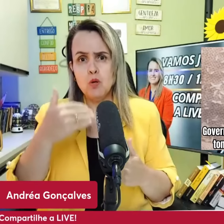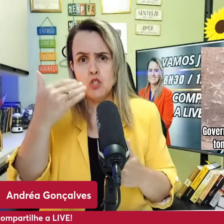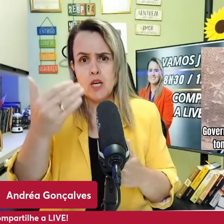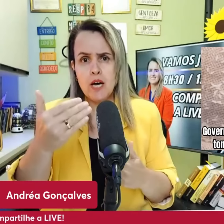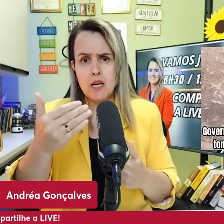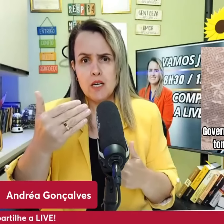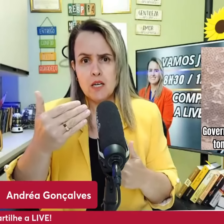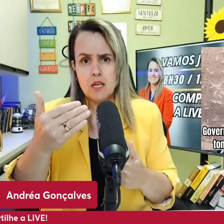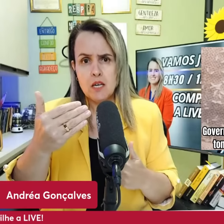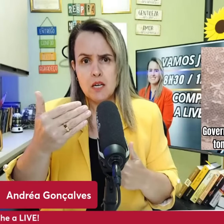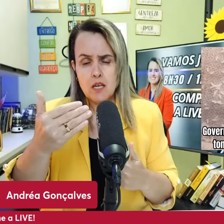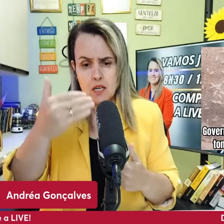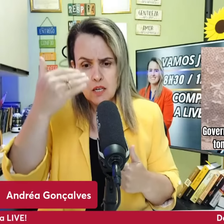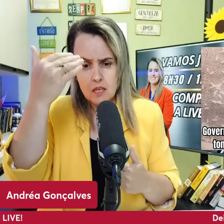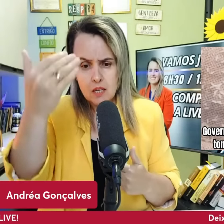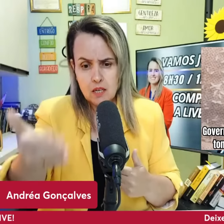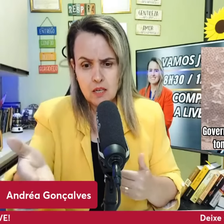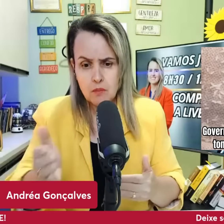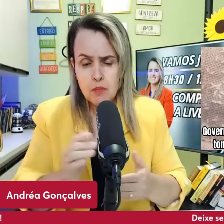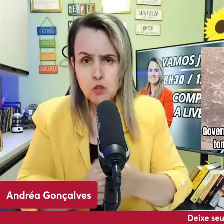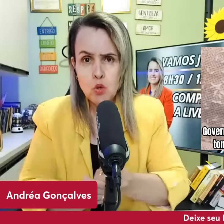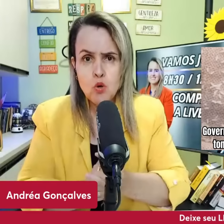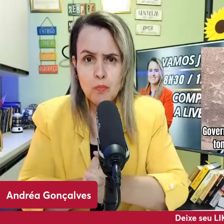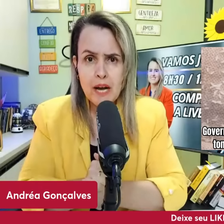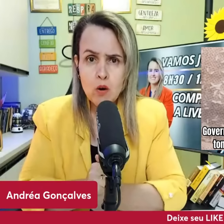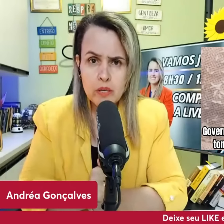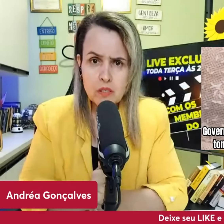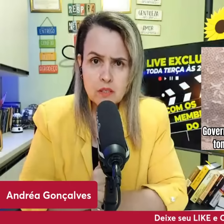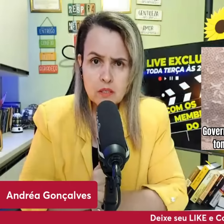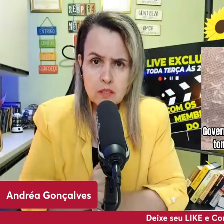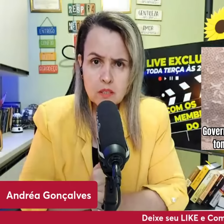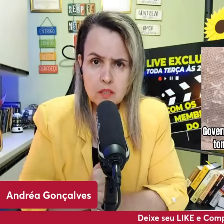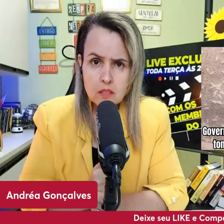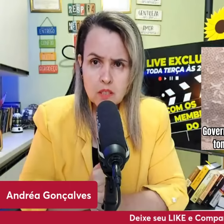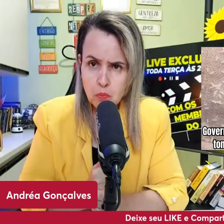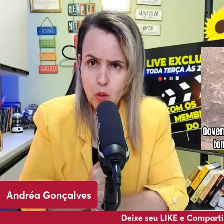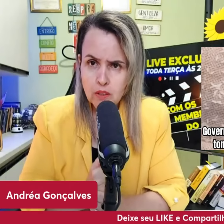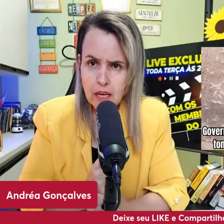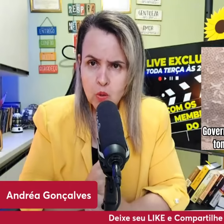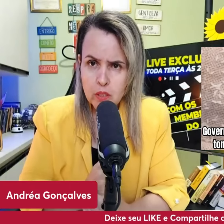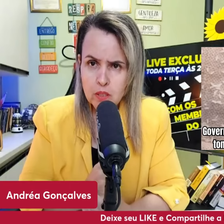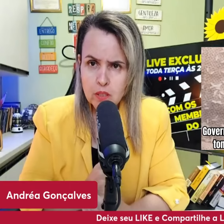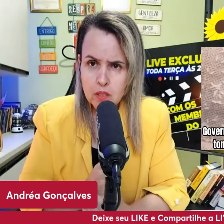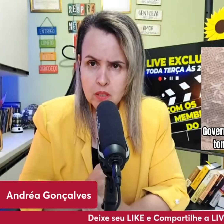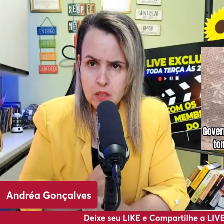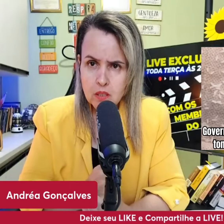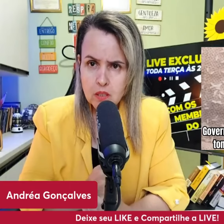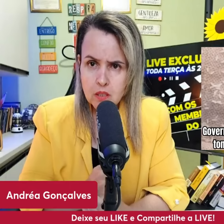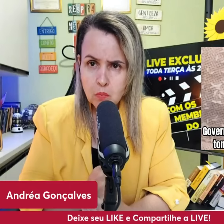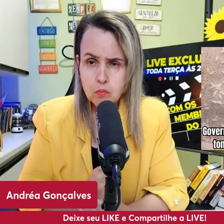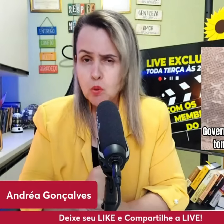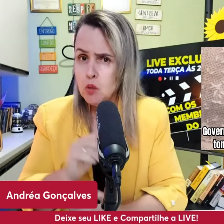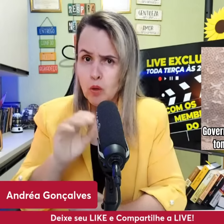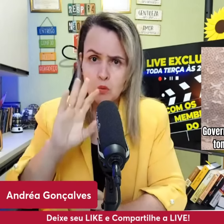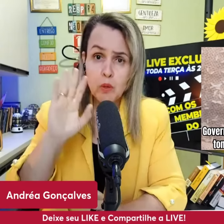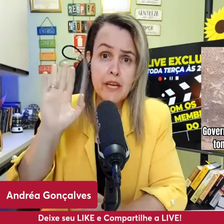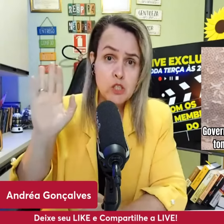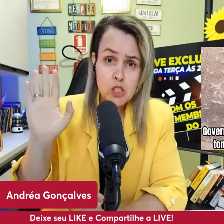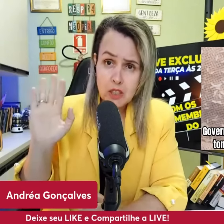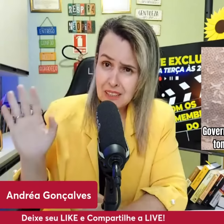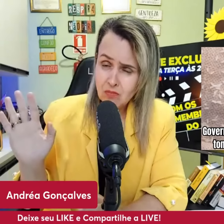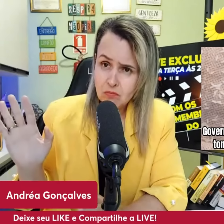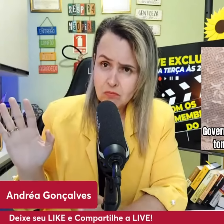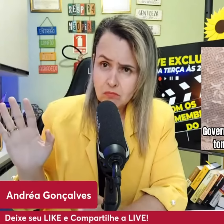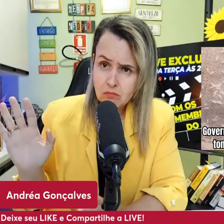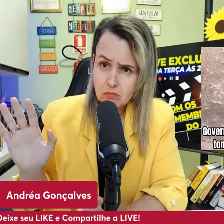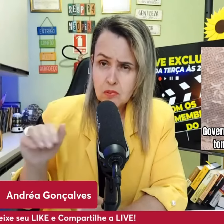antecipou e já mandou comprar arroz importar arroz Por enquanto não é